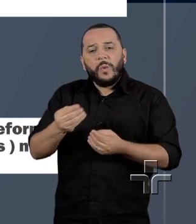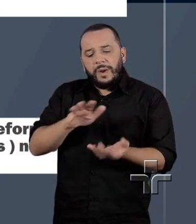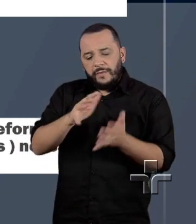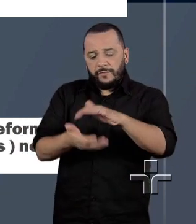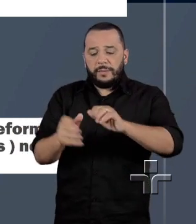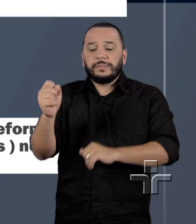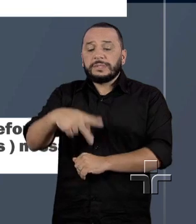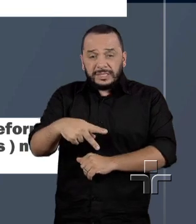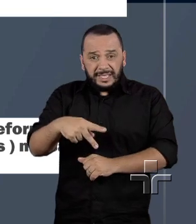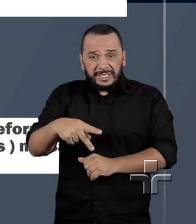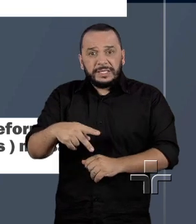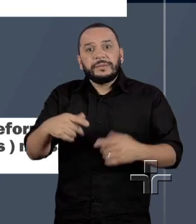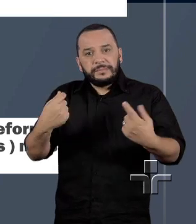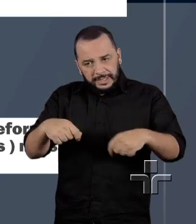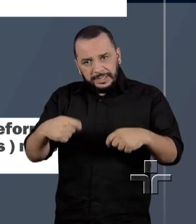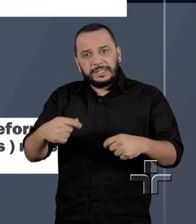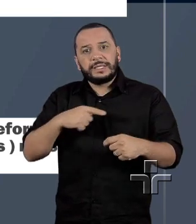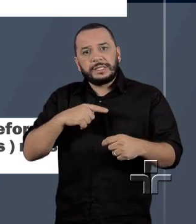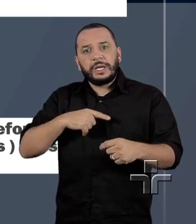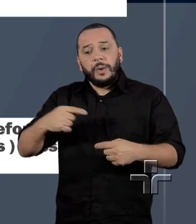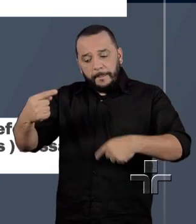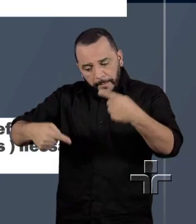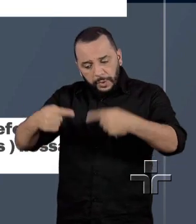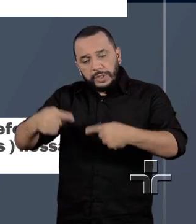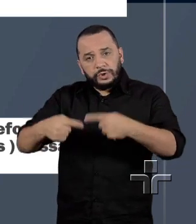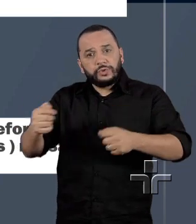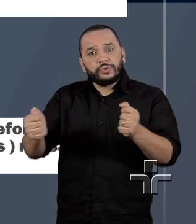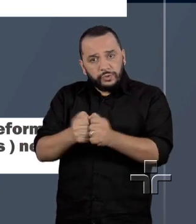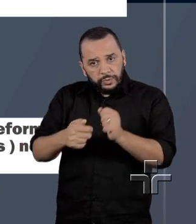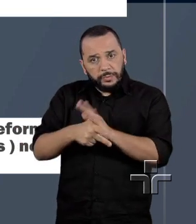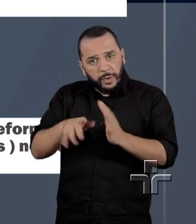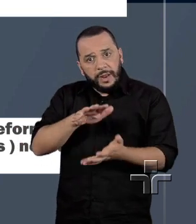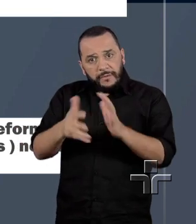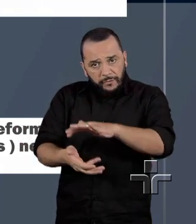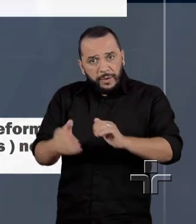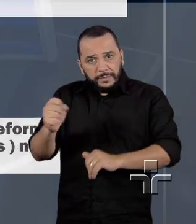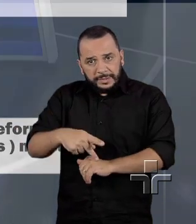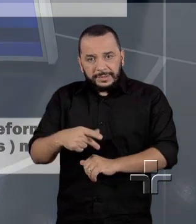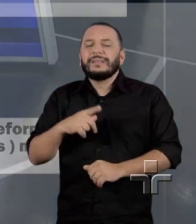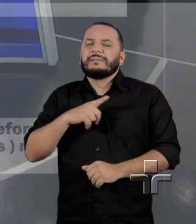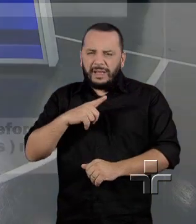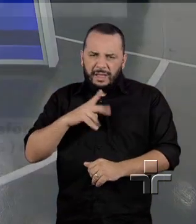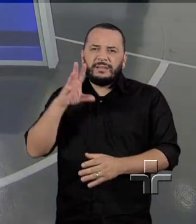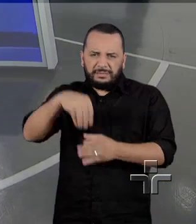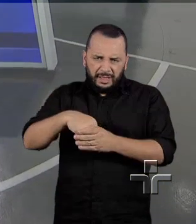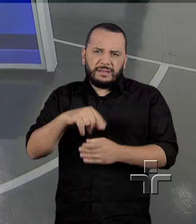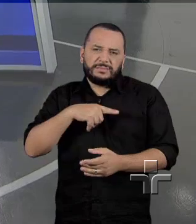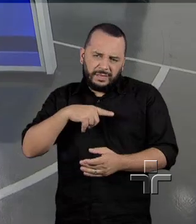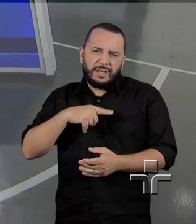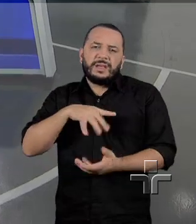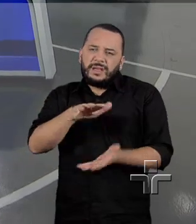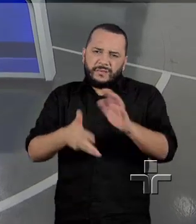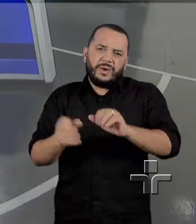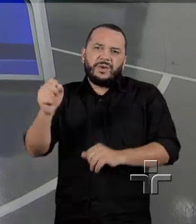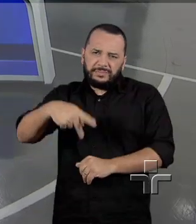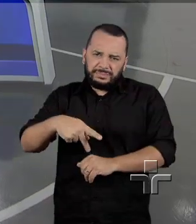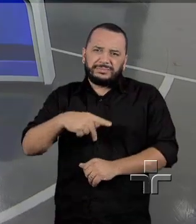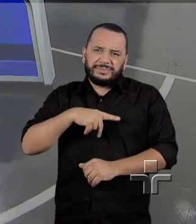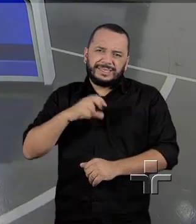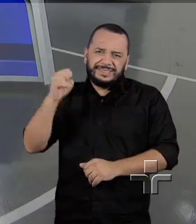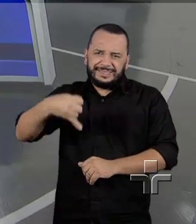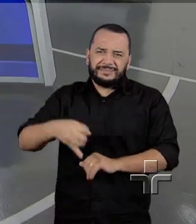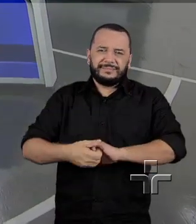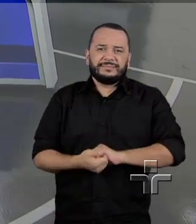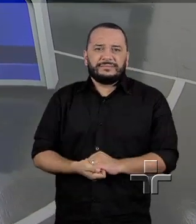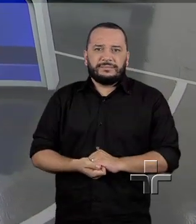Previdência e não incluir eles mesmos, os políticos, nessa reforma? Os políticos estão lá dentro da reforma, né? Foram incluídos, né? Estão incluídos. Eles estão incluídos, inclusive...